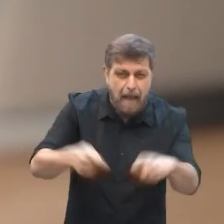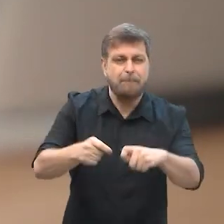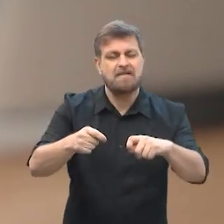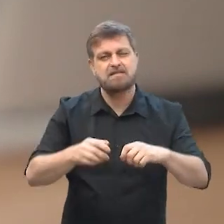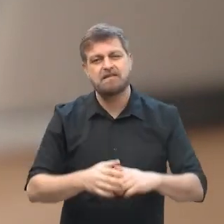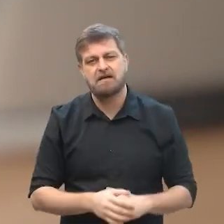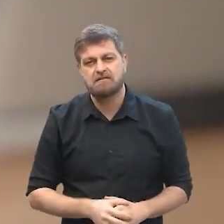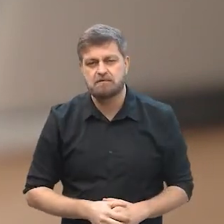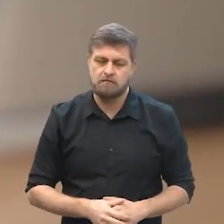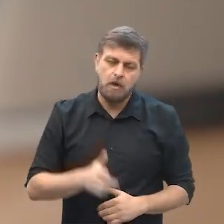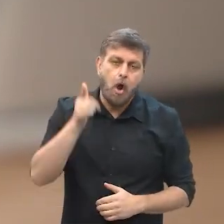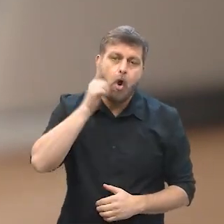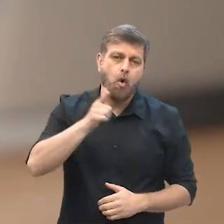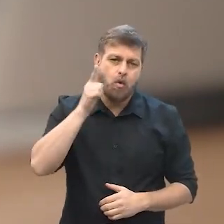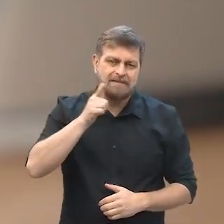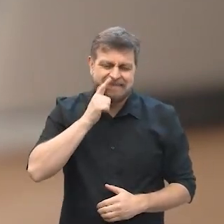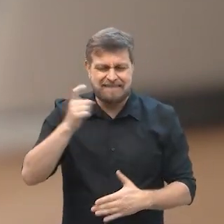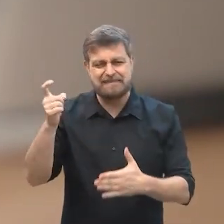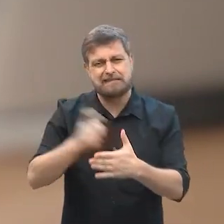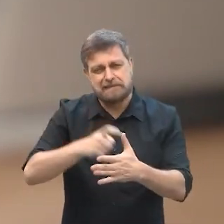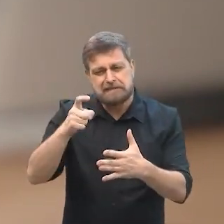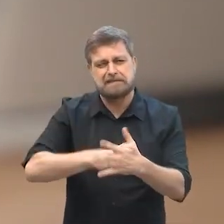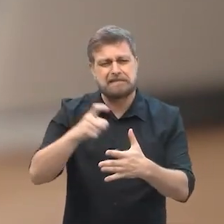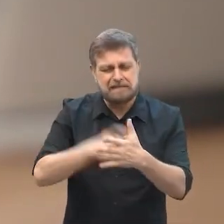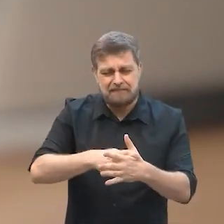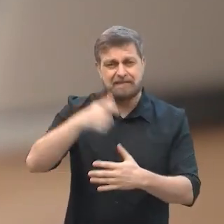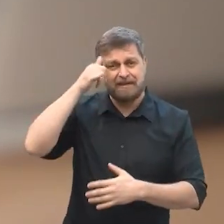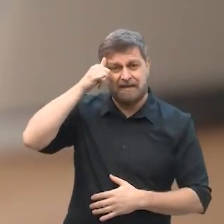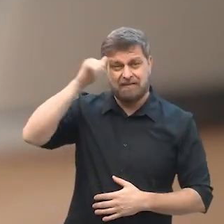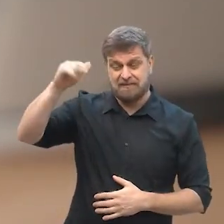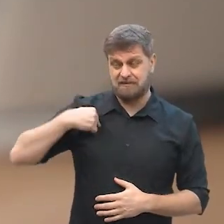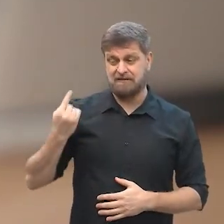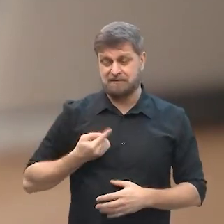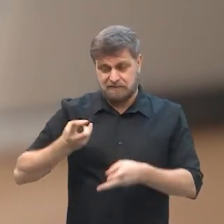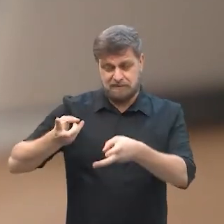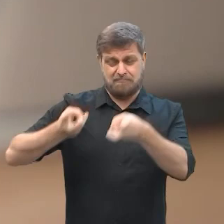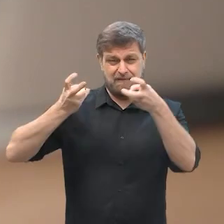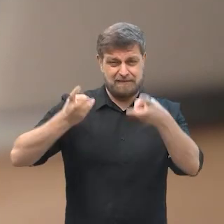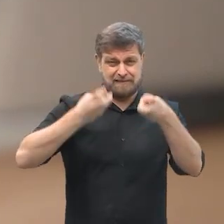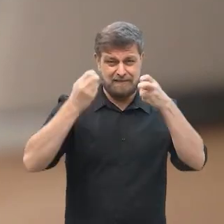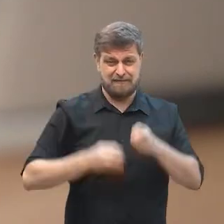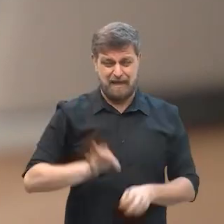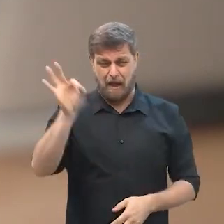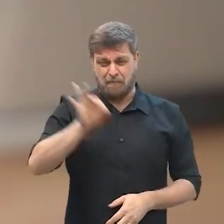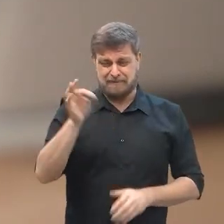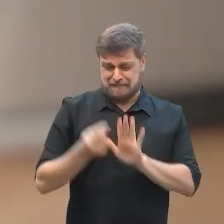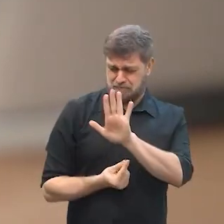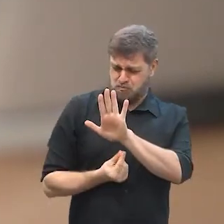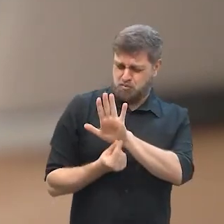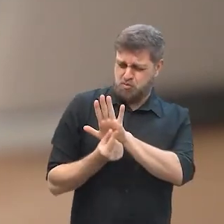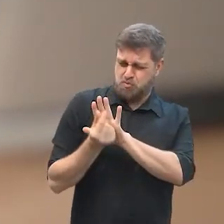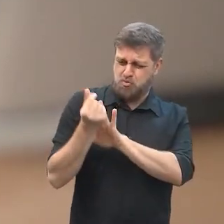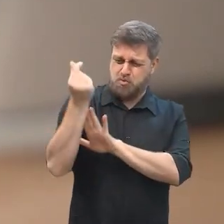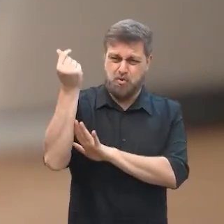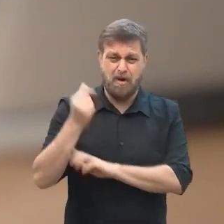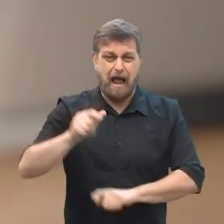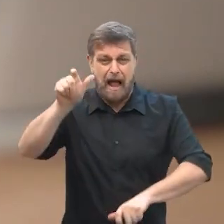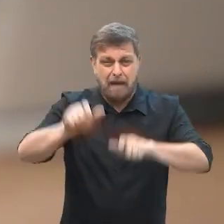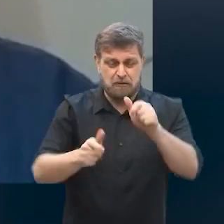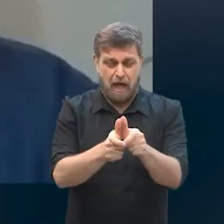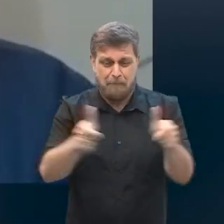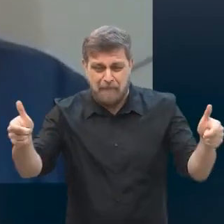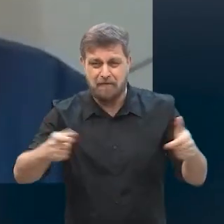capacitados para poder evitar os endividamentos que a gente vê por aí, taxa altíssima, né, de